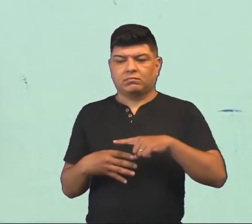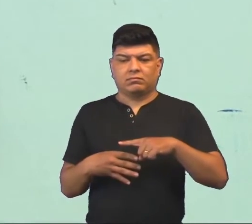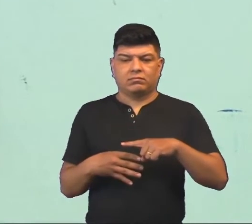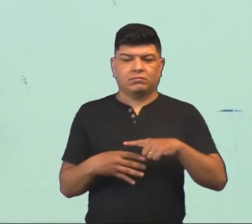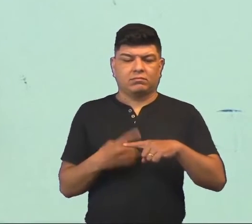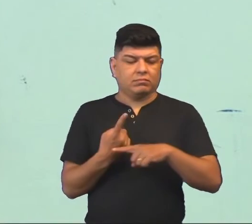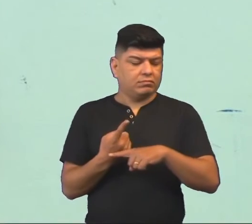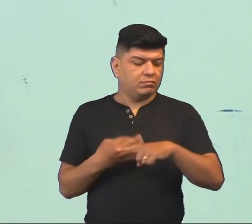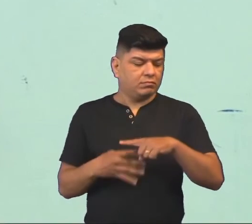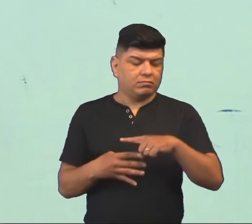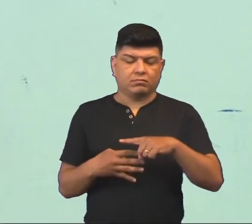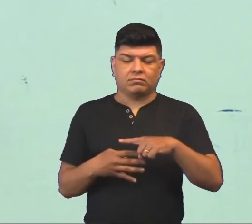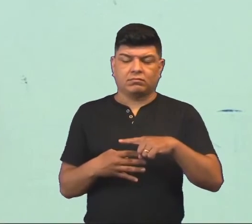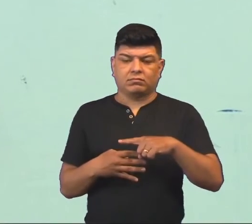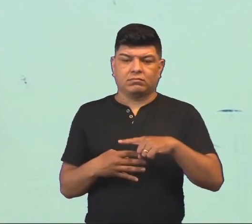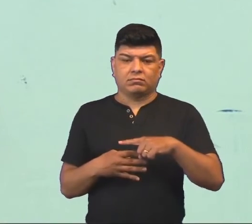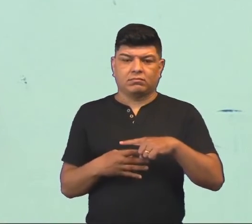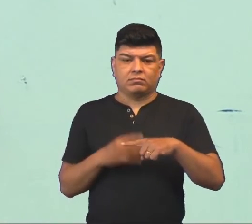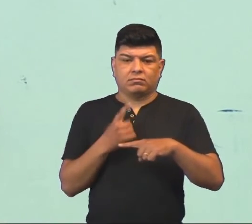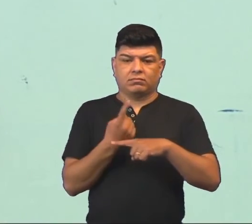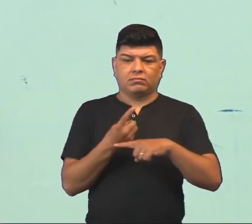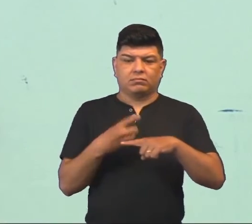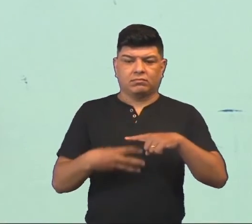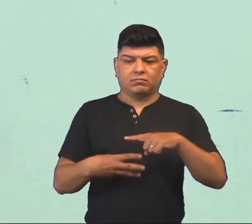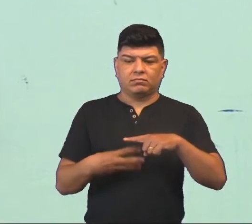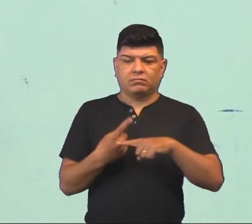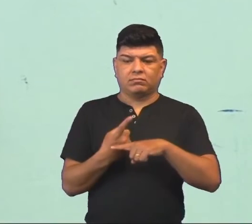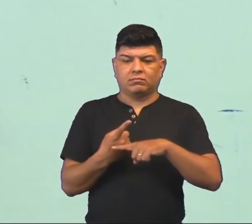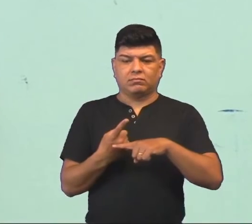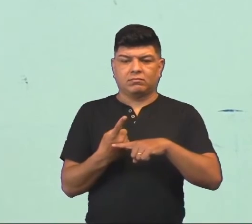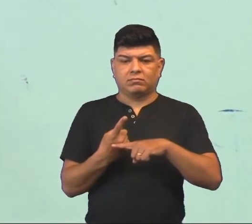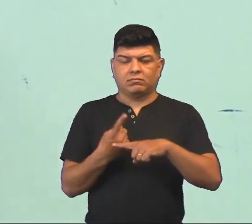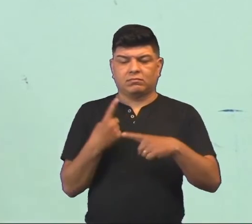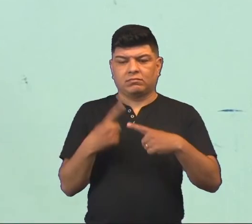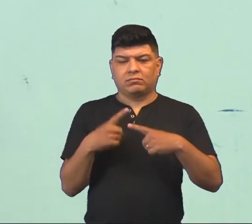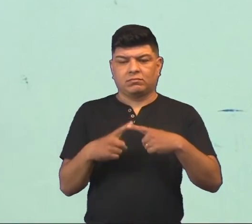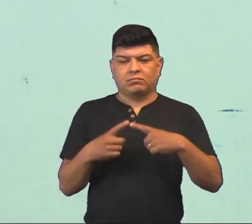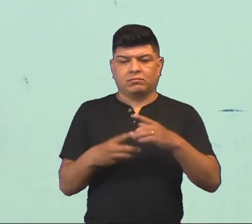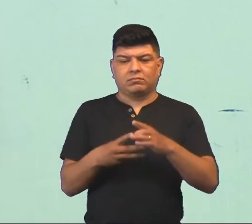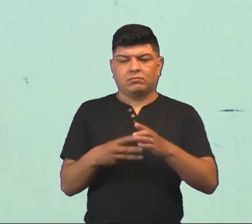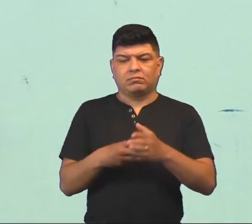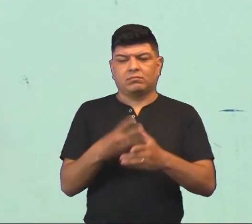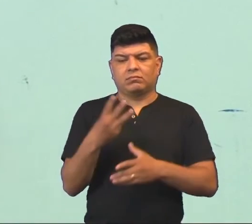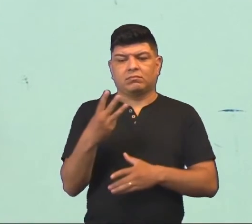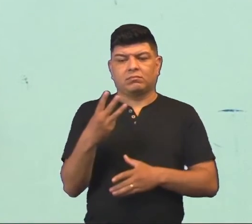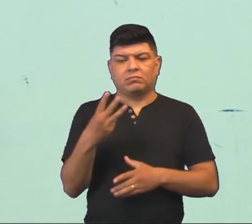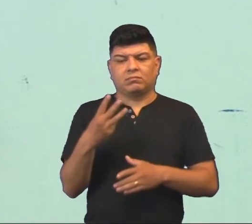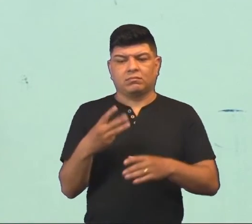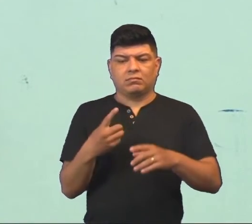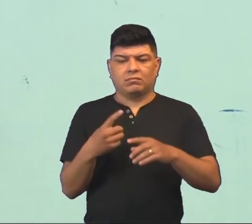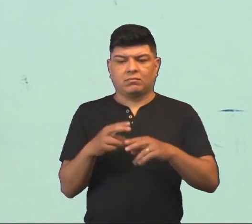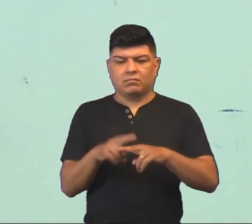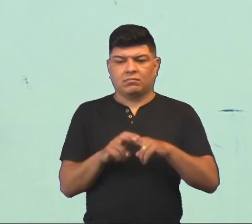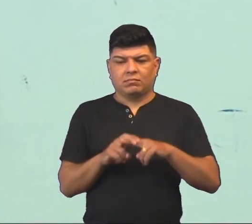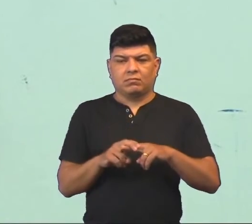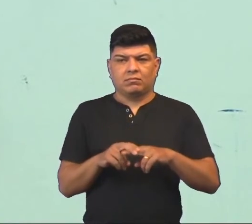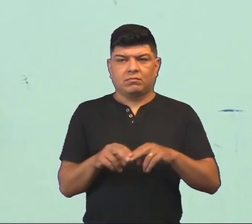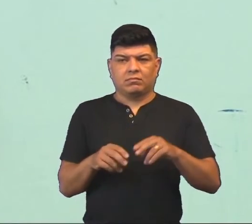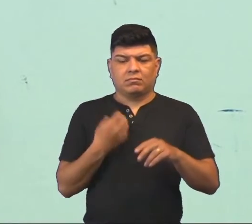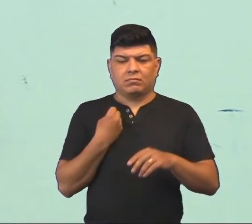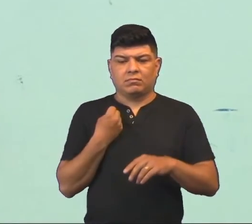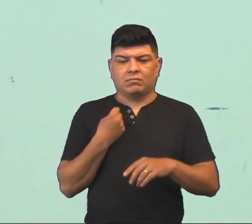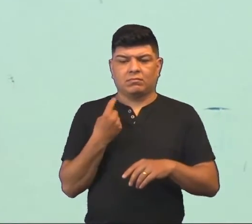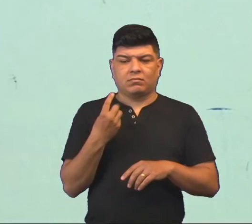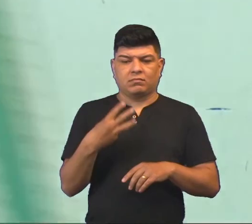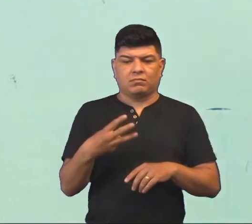é 1/4. Aqui tem 1/3, então, por quê? Dividido em 3, por isso que eu coloco o número 3